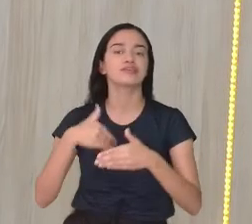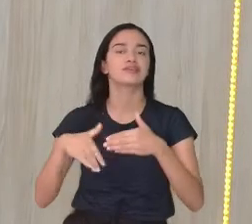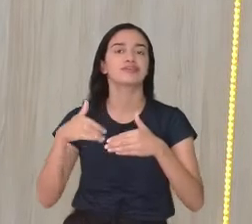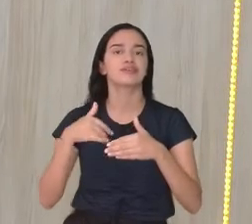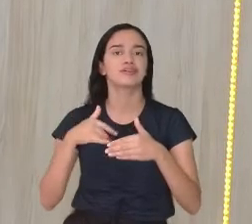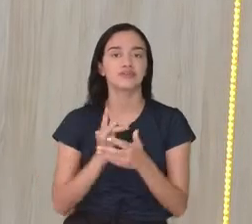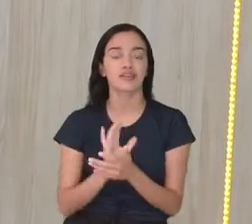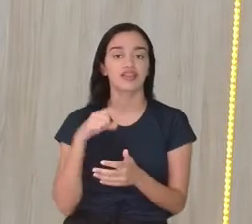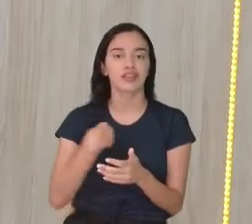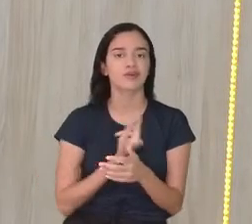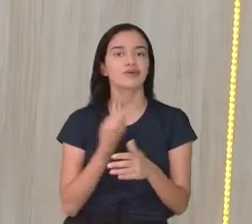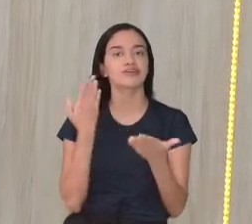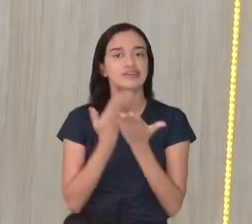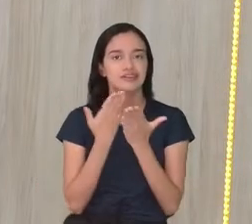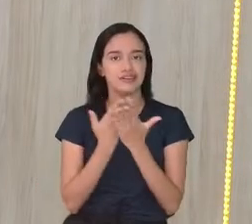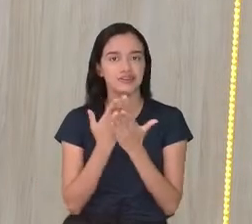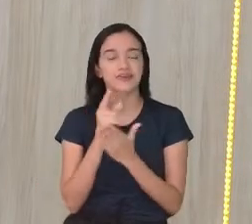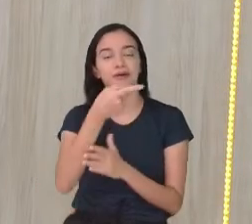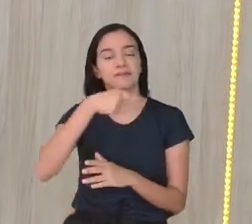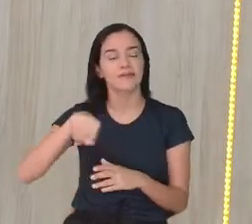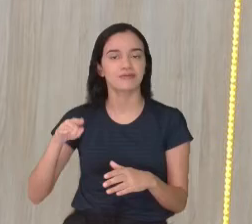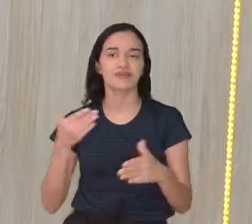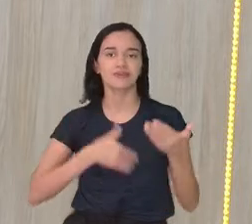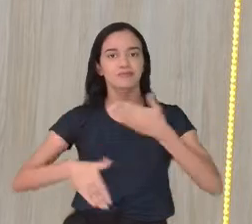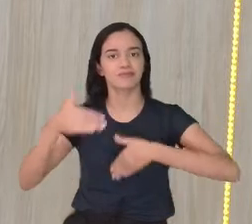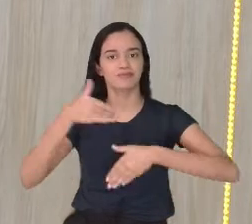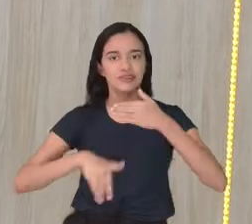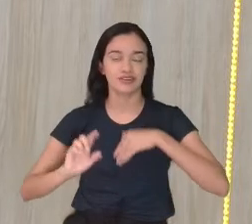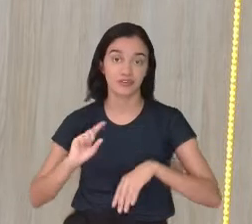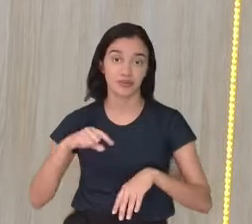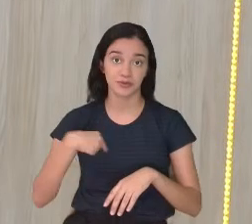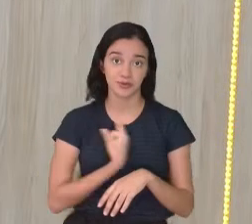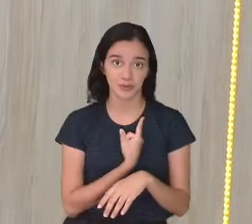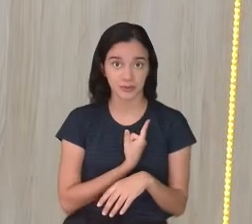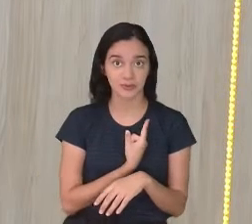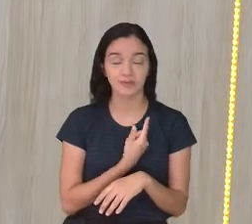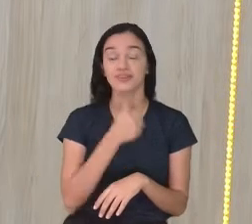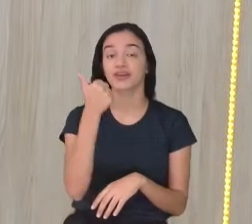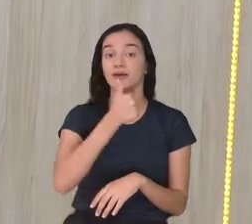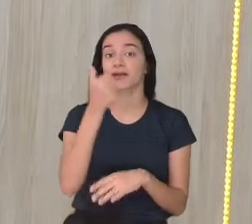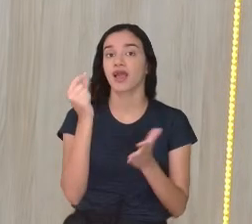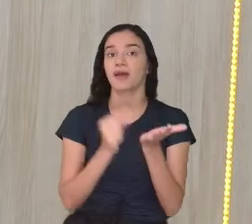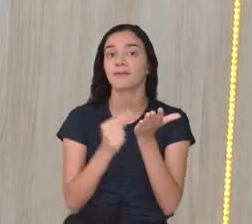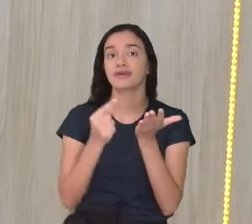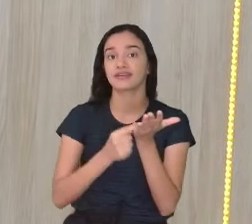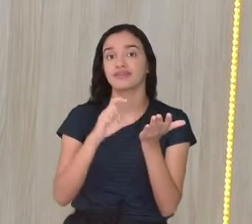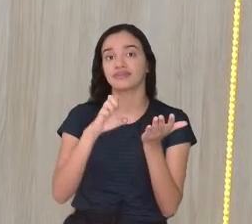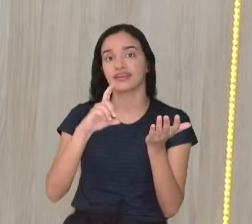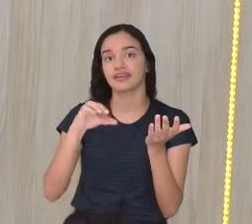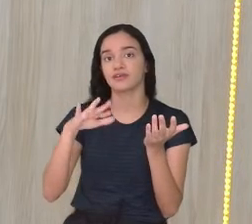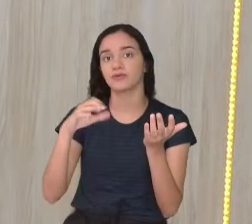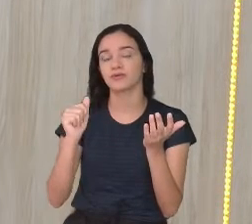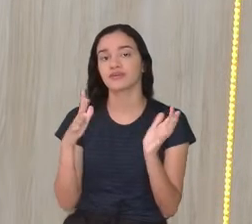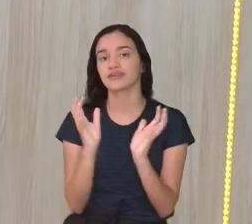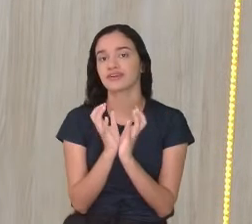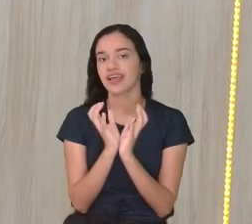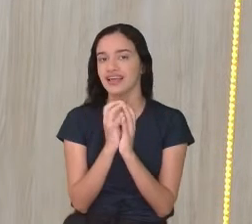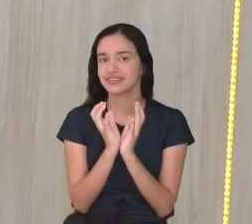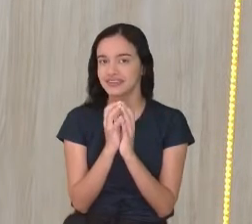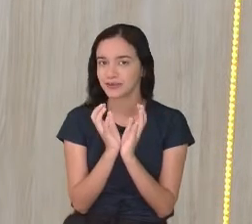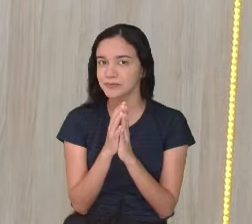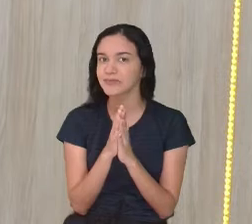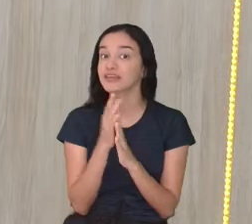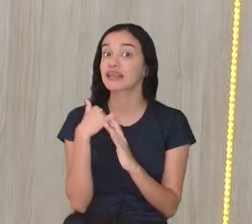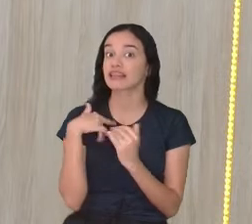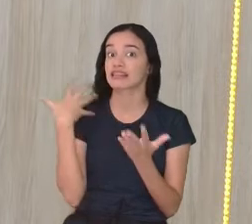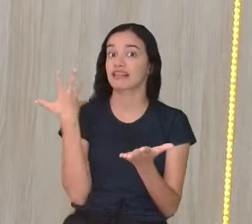com as nossas aulas. Então, 3 maneiras para vocês interagir conosco. A primeira, o aplicativo do Educa Recife. Tem